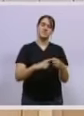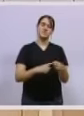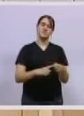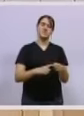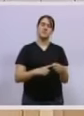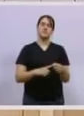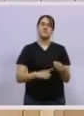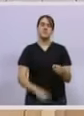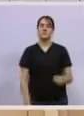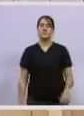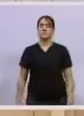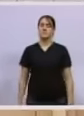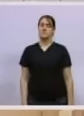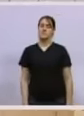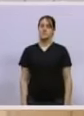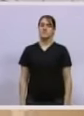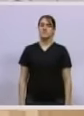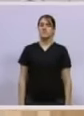mais pra